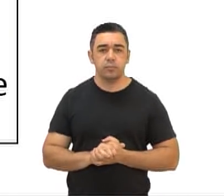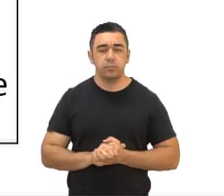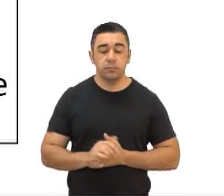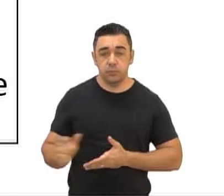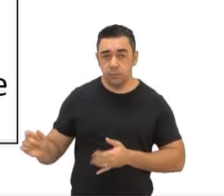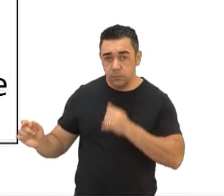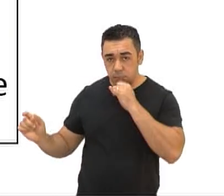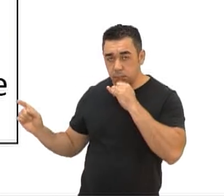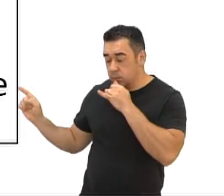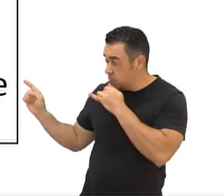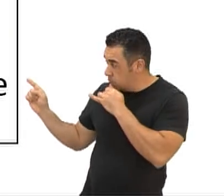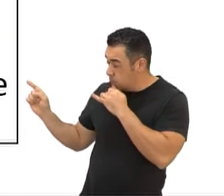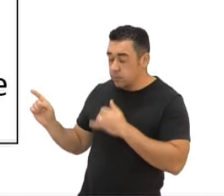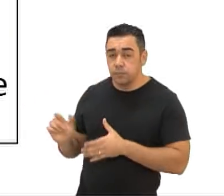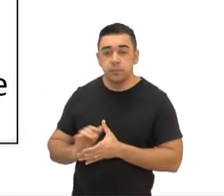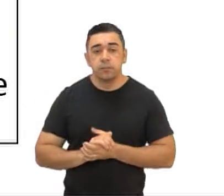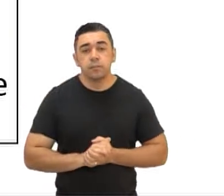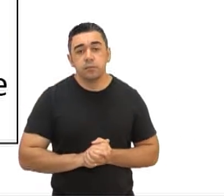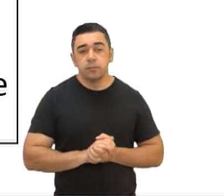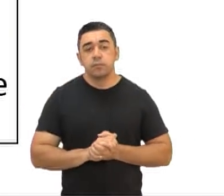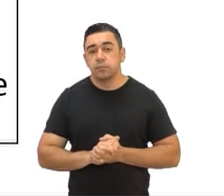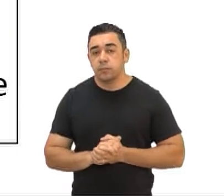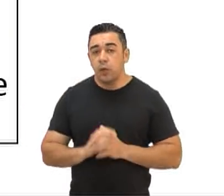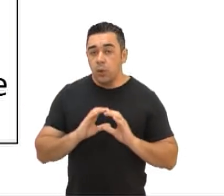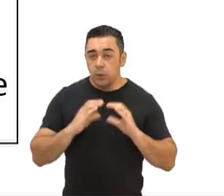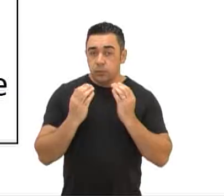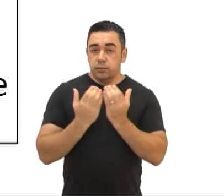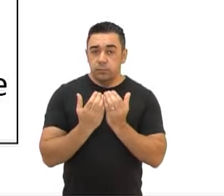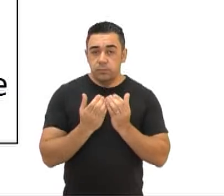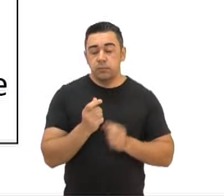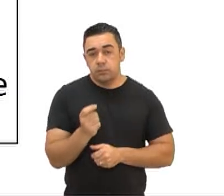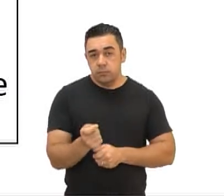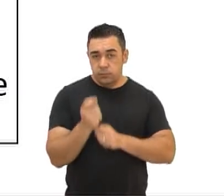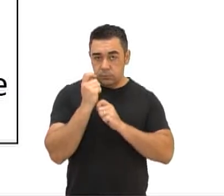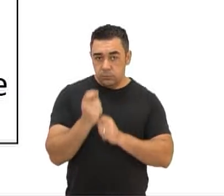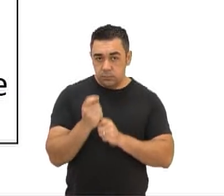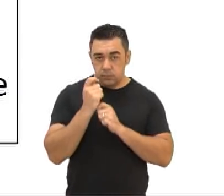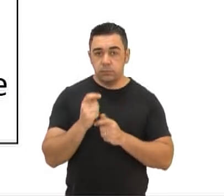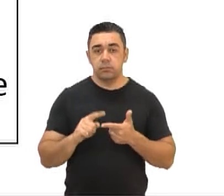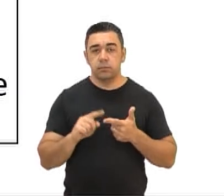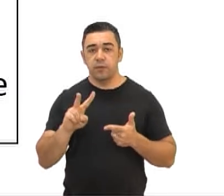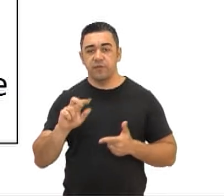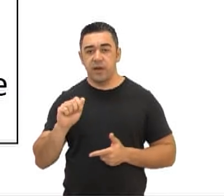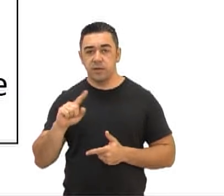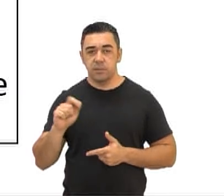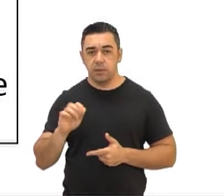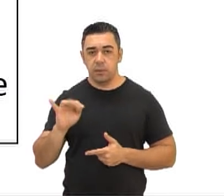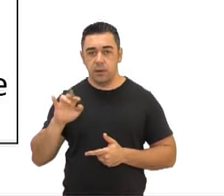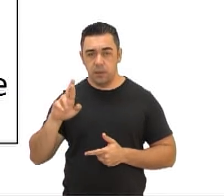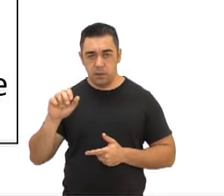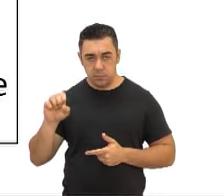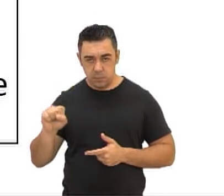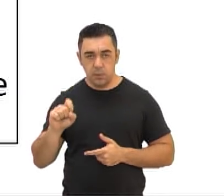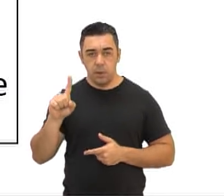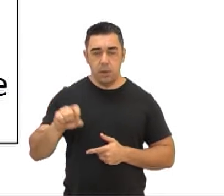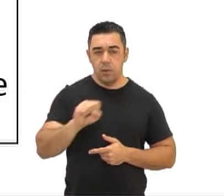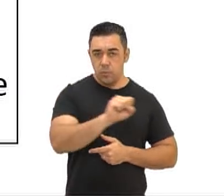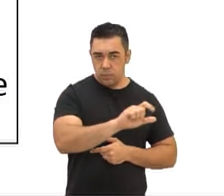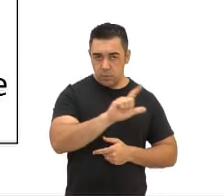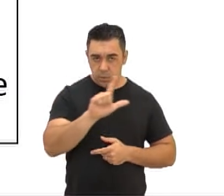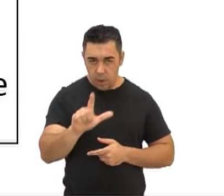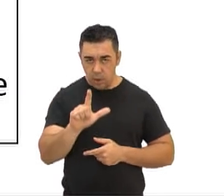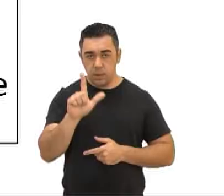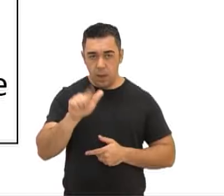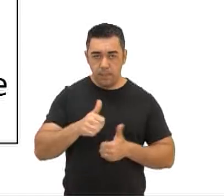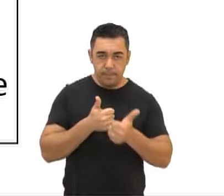Então, exemplos ali na nossa resposta. As comunidades pesqueiras e vazanteiras são da região sudeste e ficam ali nas margens